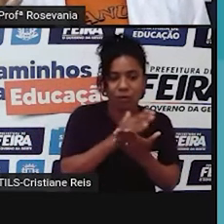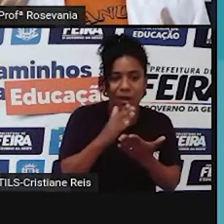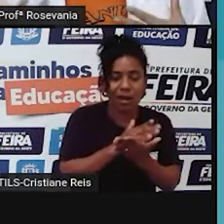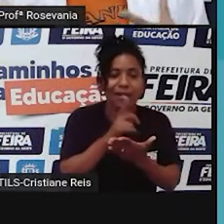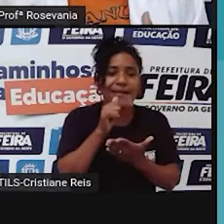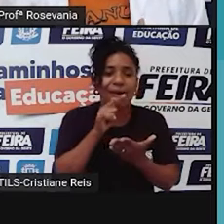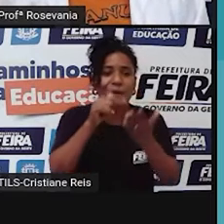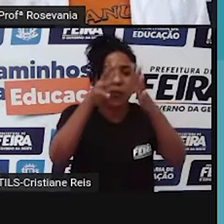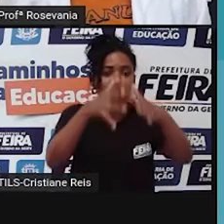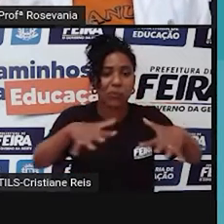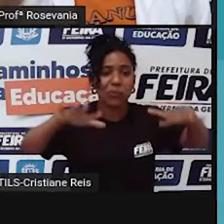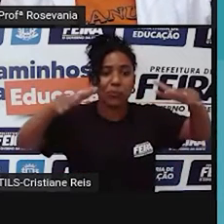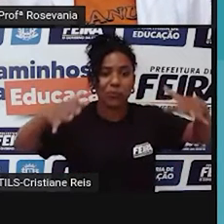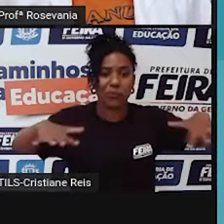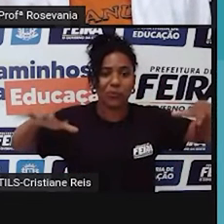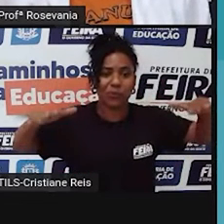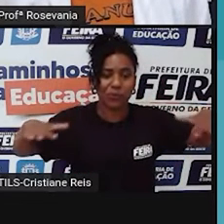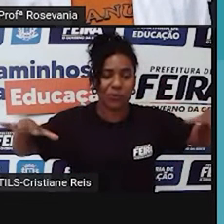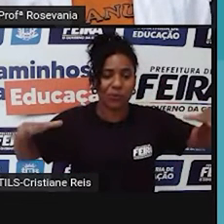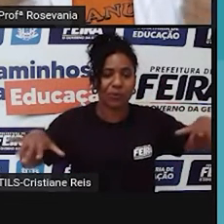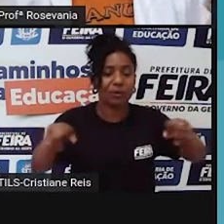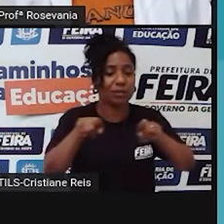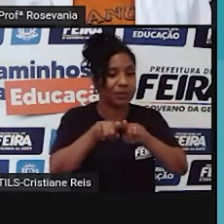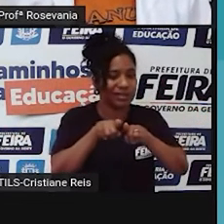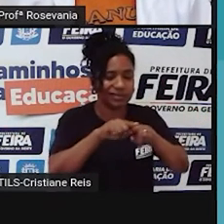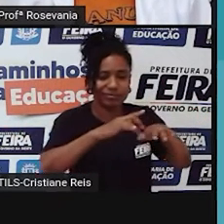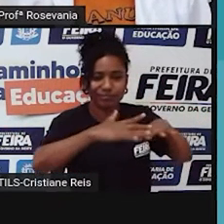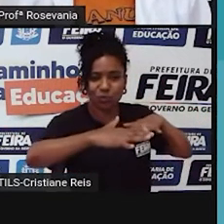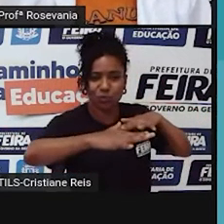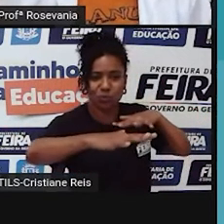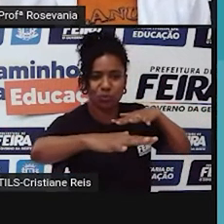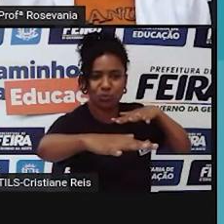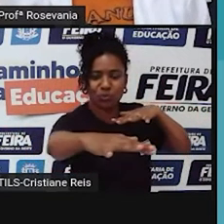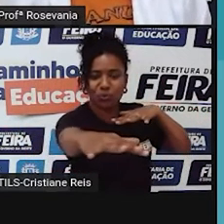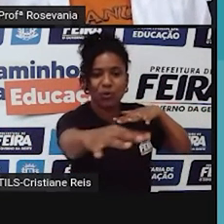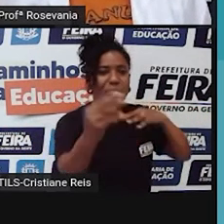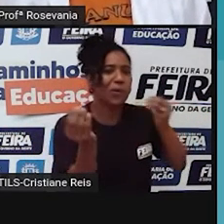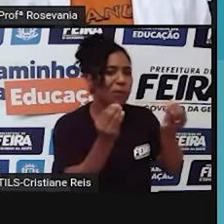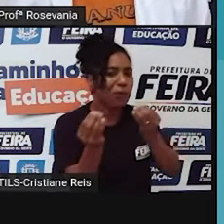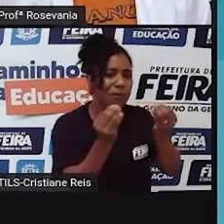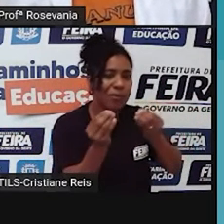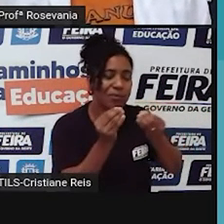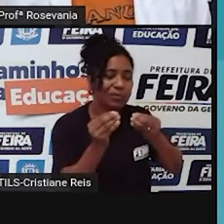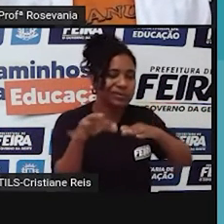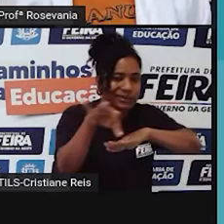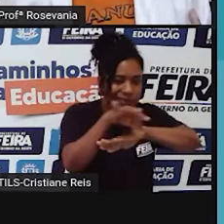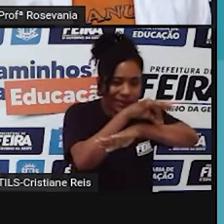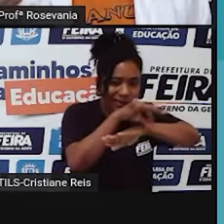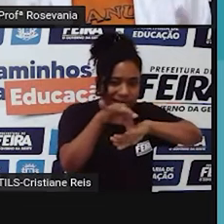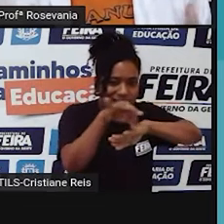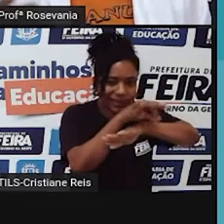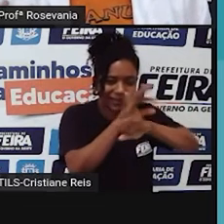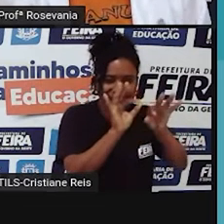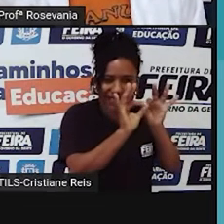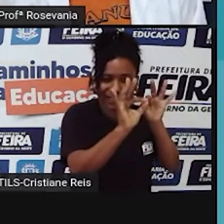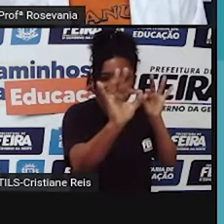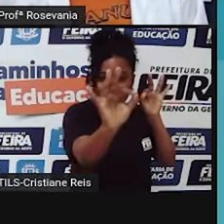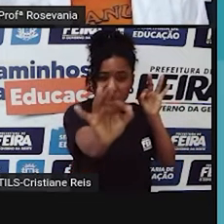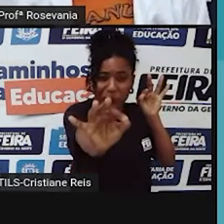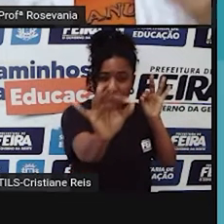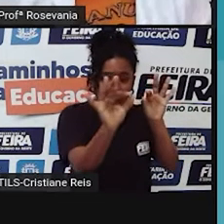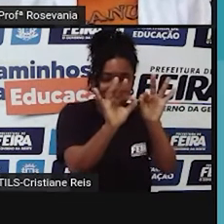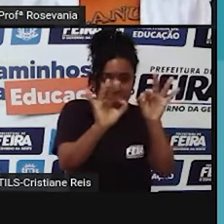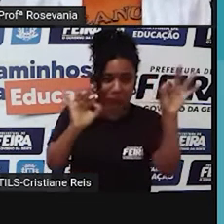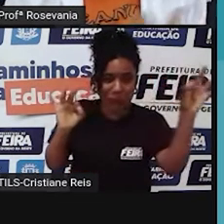oceanos, regiões, né, de costa. Ó, pensem isso, gente, lá no passado, né, desenhando aqueles